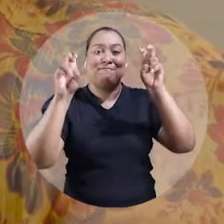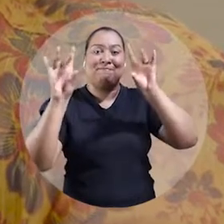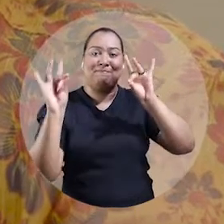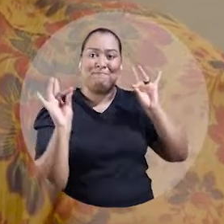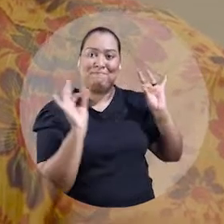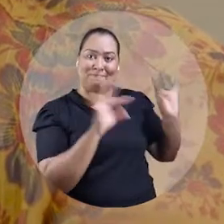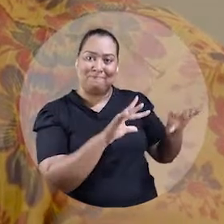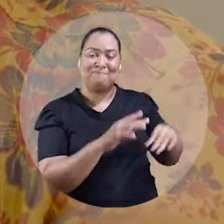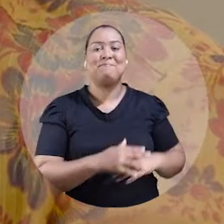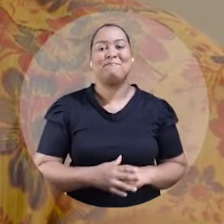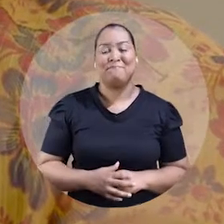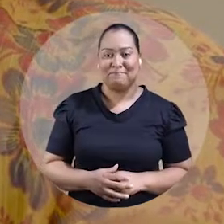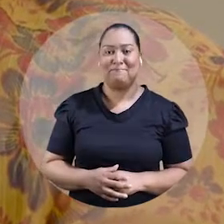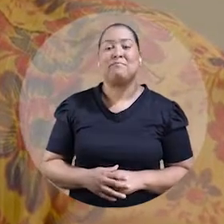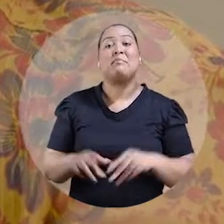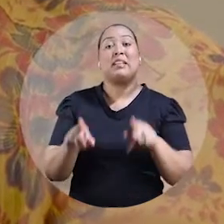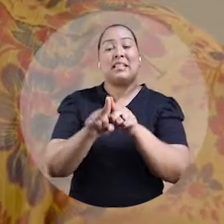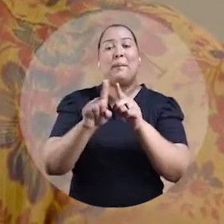é